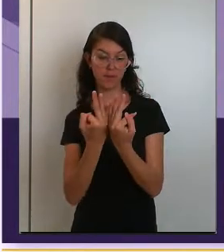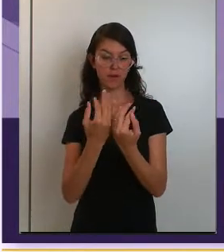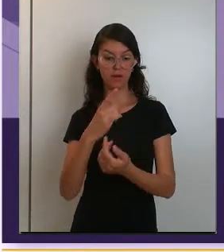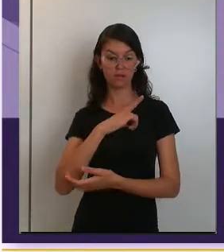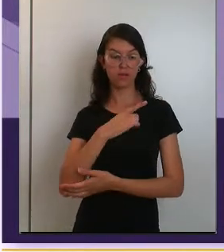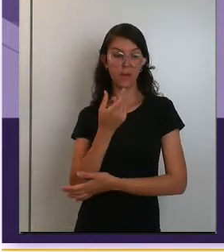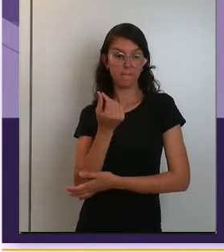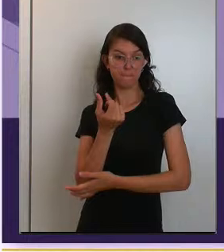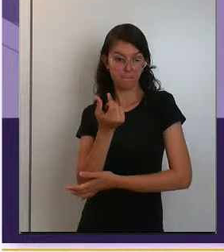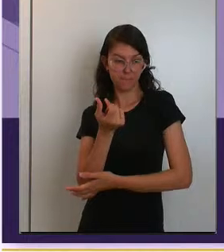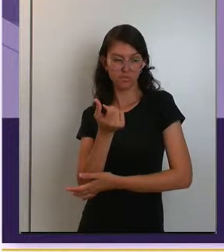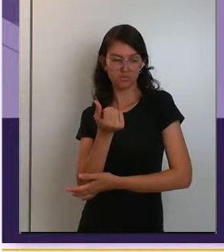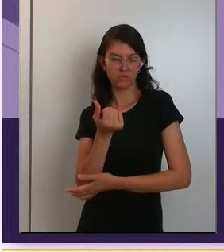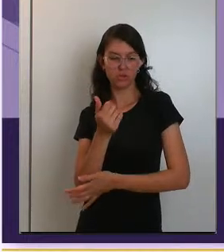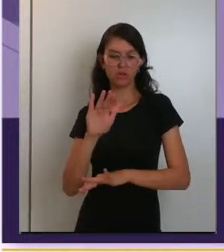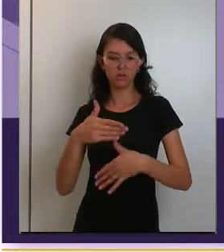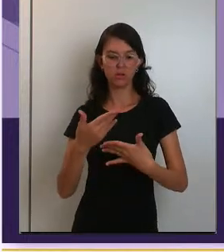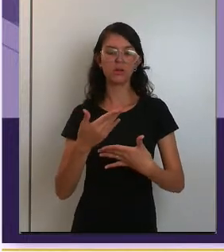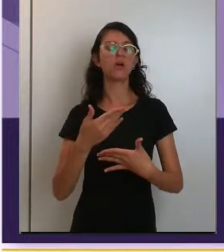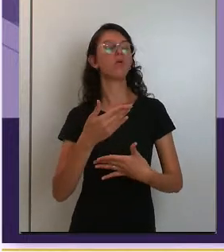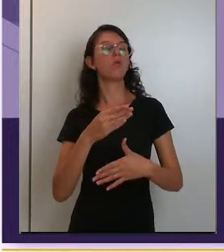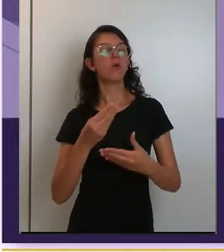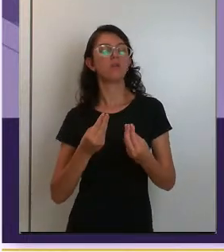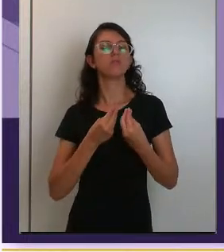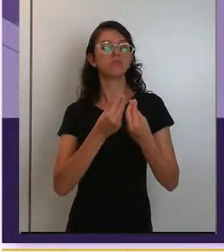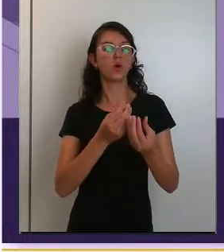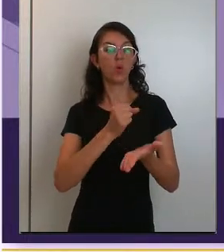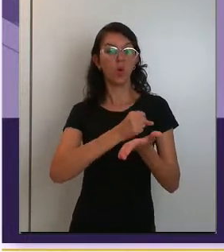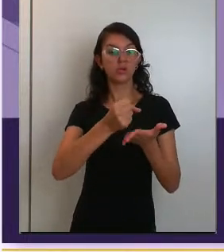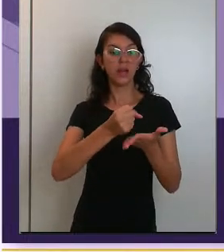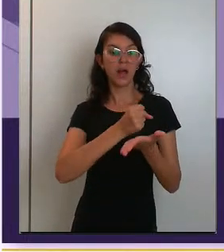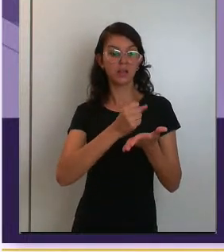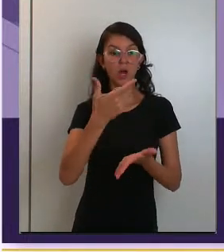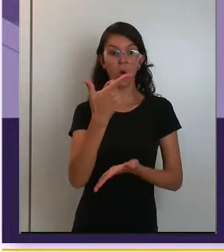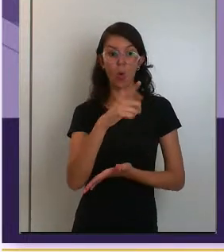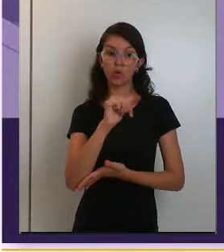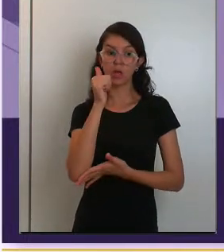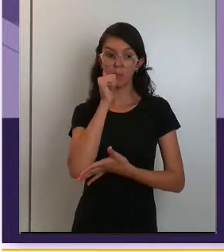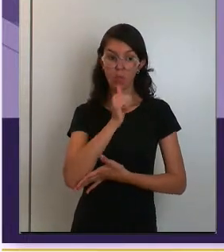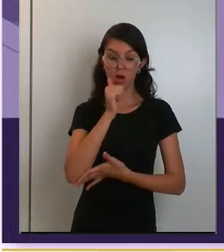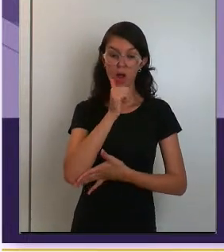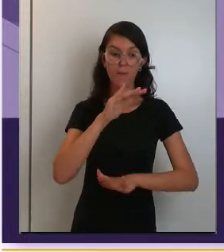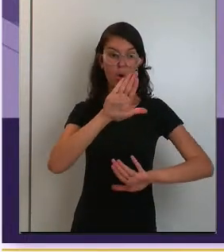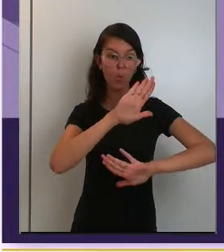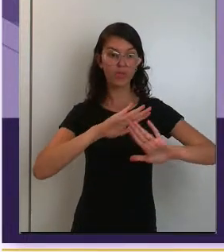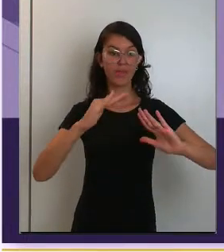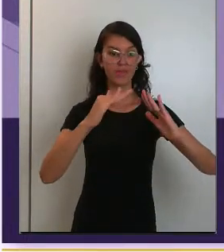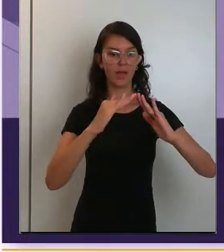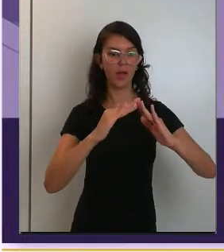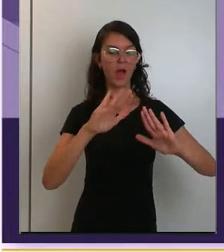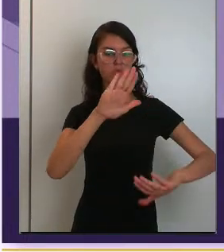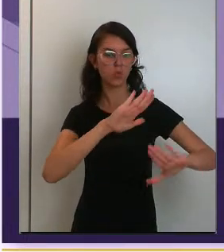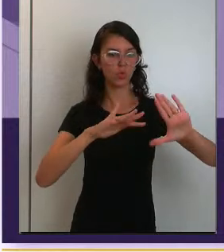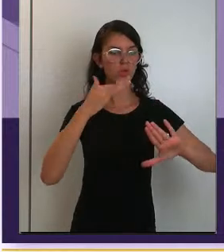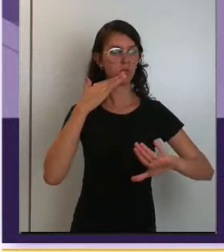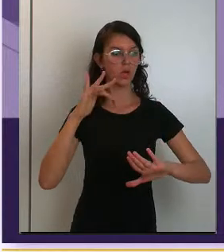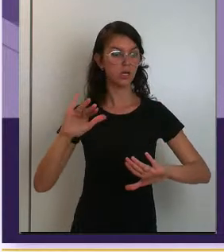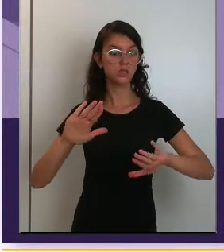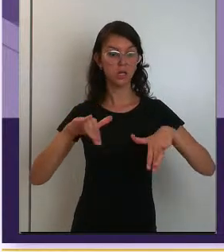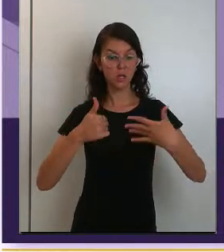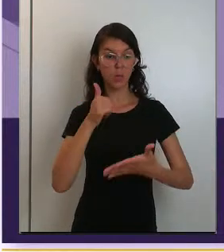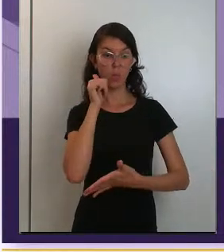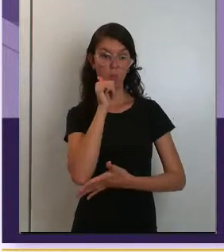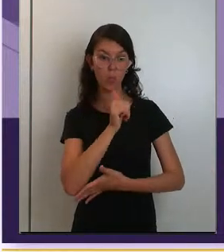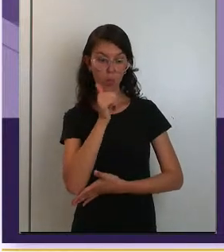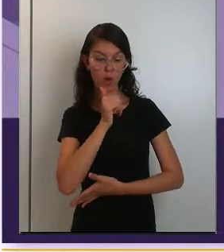tarefas domésticas e as tarefas de cuidado, contratando outras mulheres para exercerem esses trabalhos. No Brasil, essas mulheres são